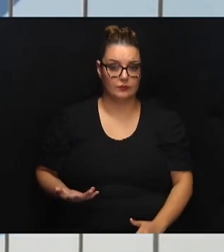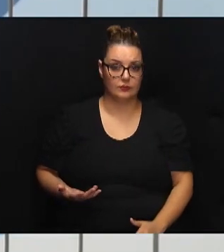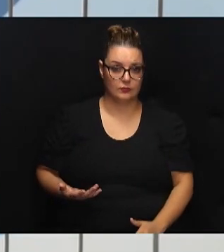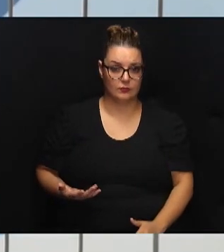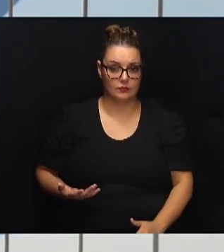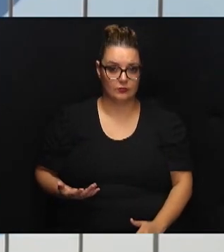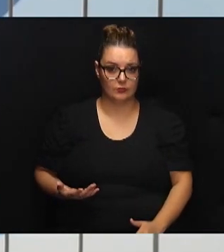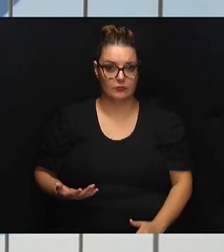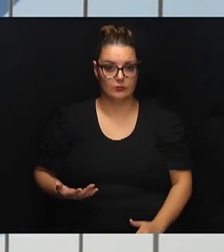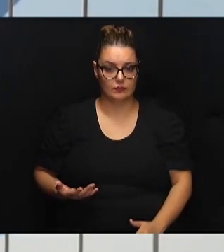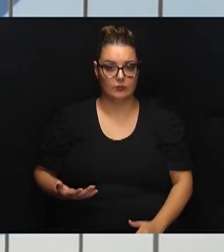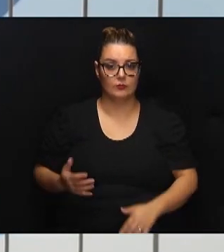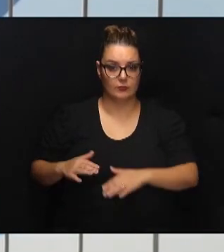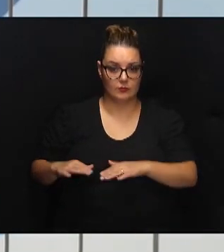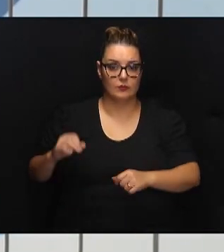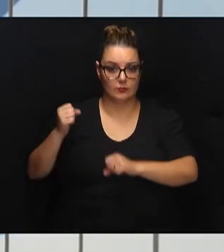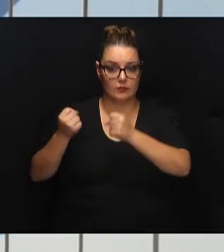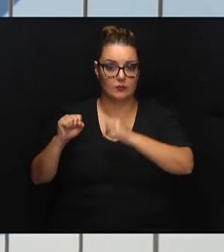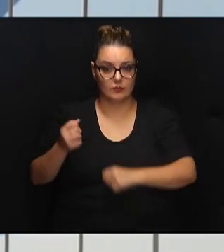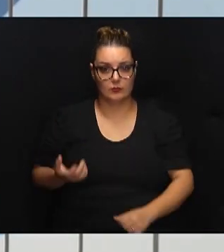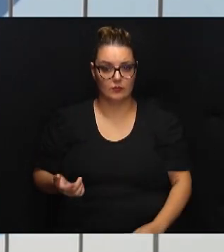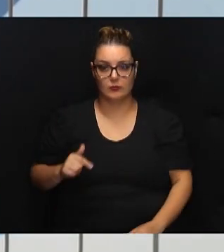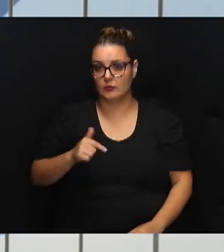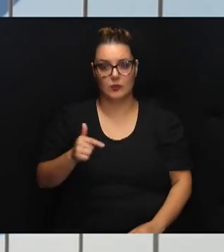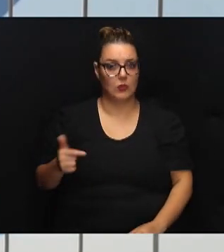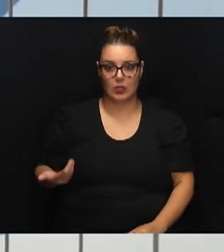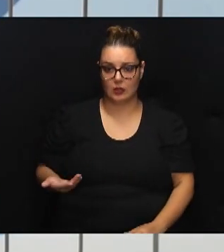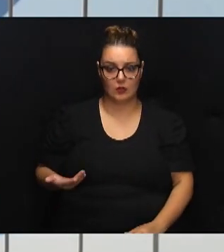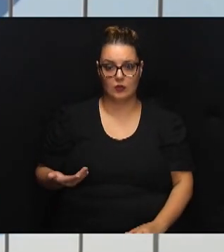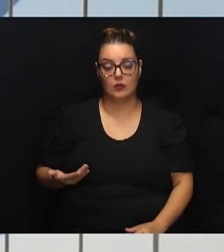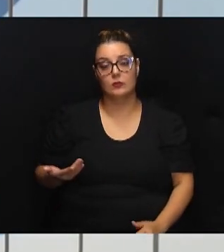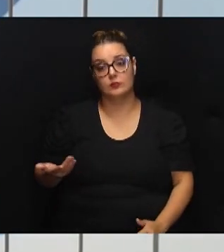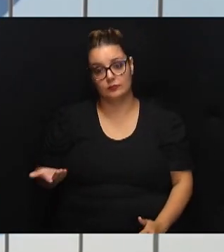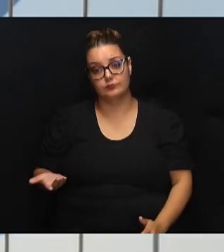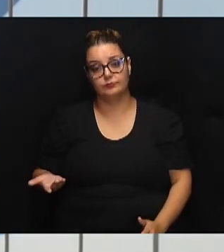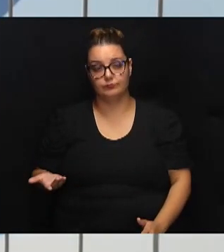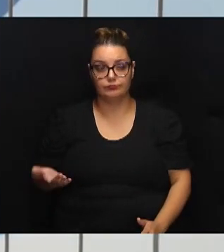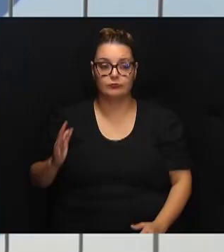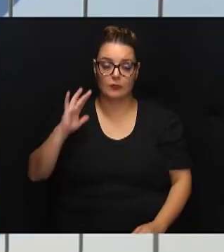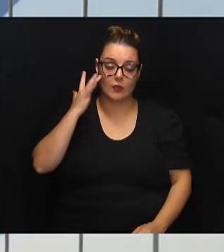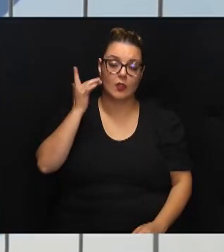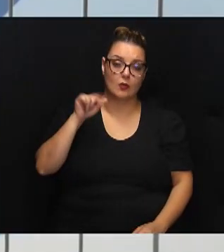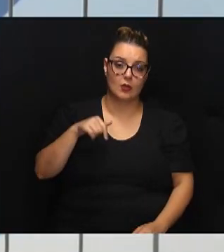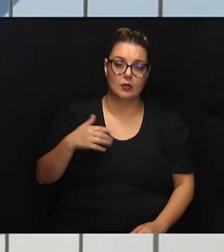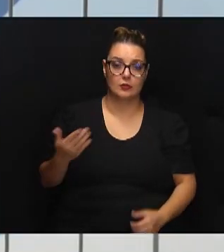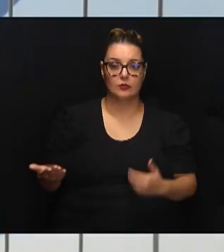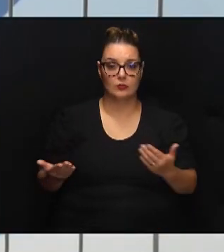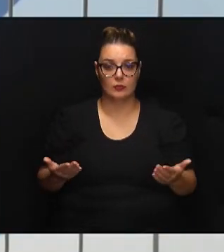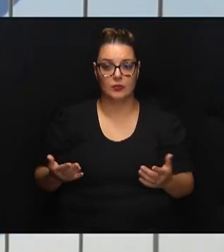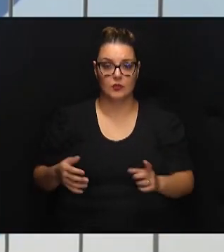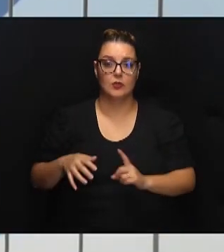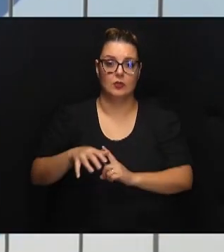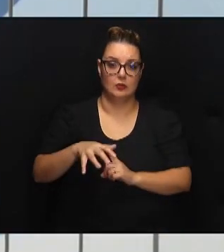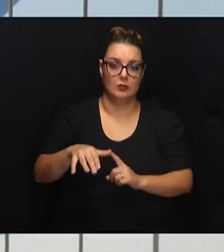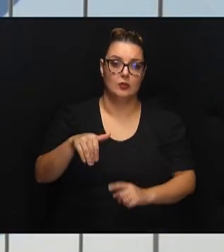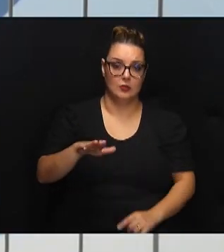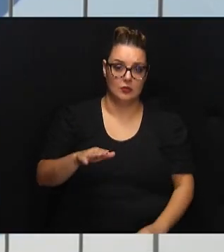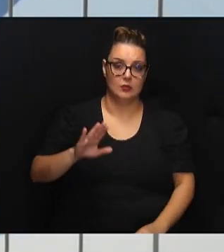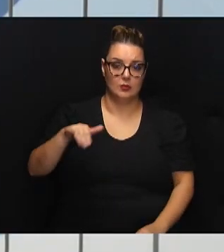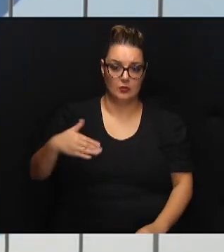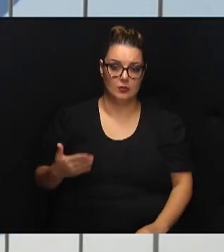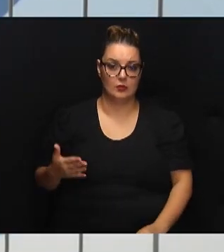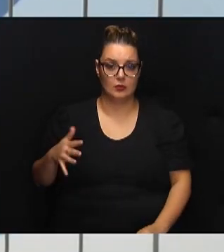embaixo, assim, mais no chão de fábrica mesmo, não tem isso. Então, eu acho que tem dos dois, mas quem impacta mais é quando